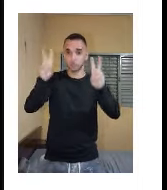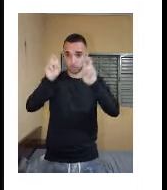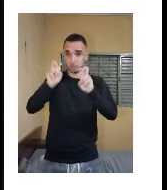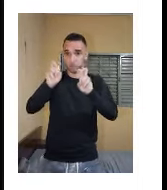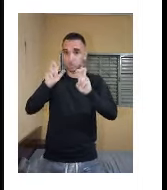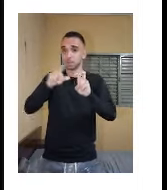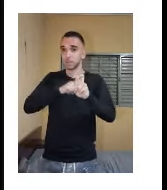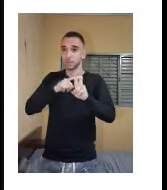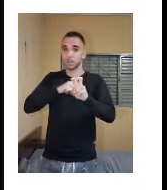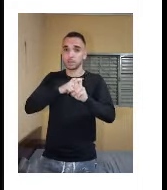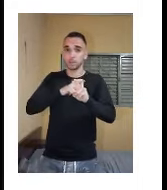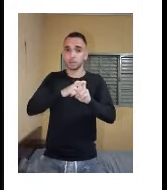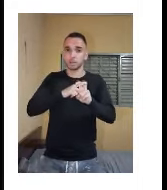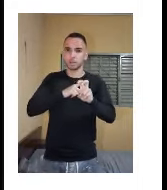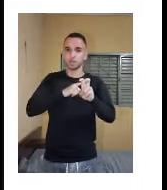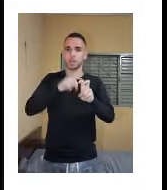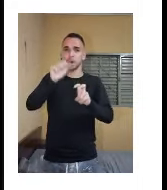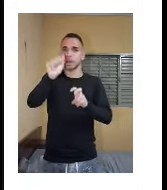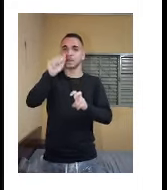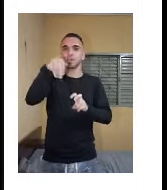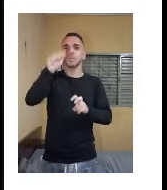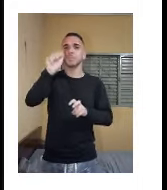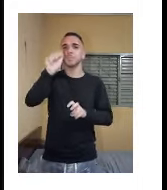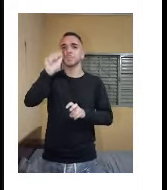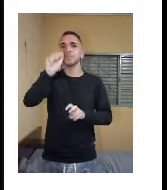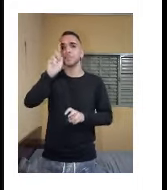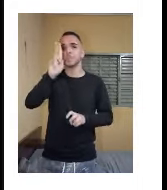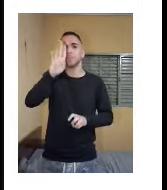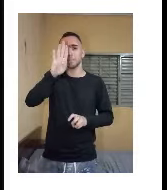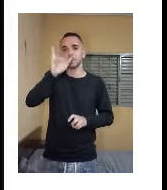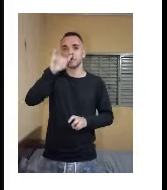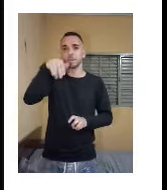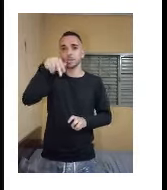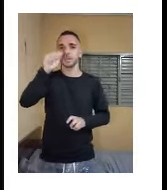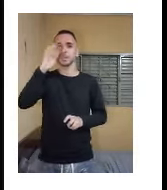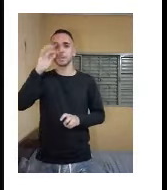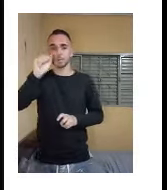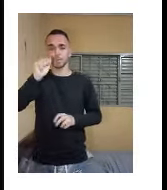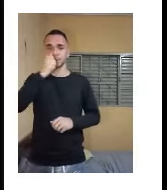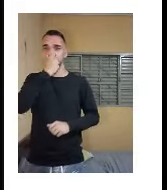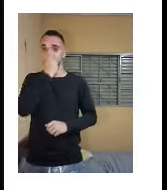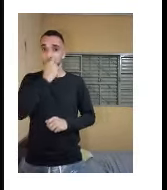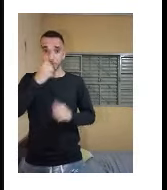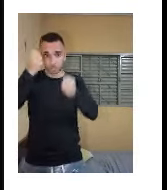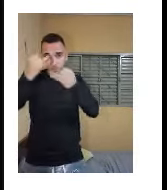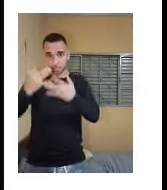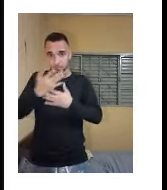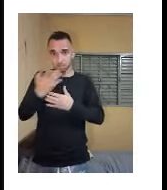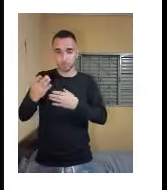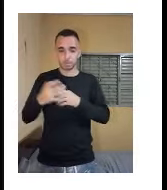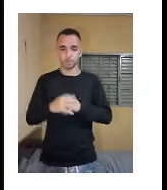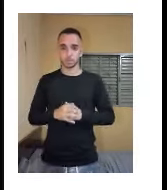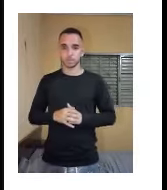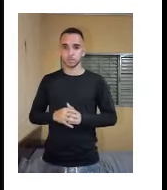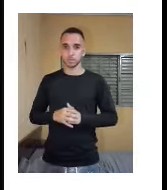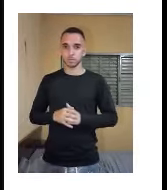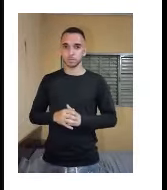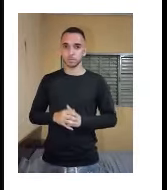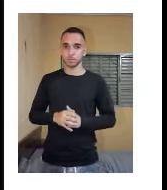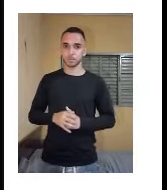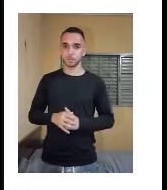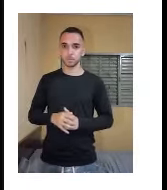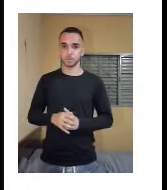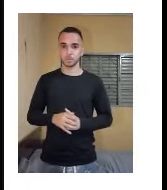ambiental, mas ela permeia os diversos segmentos da sociedade, né? Podemos estender e dizer que